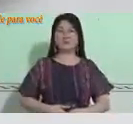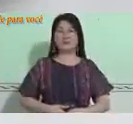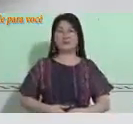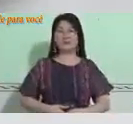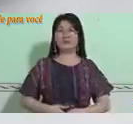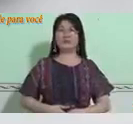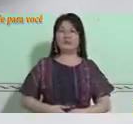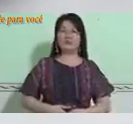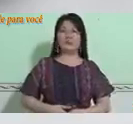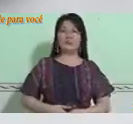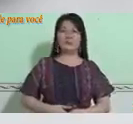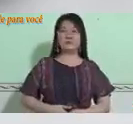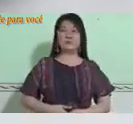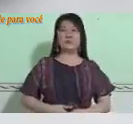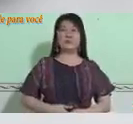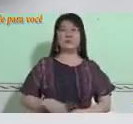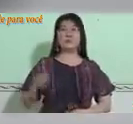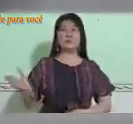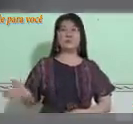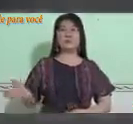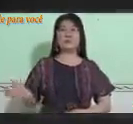sendo muito baixa.